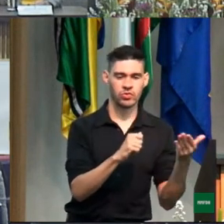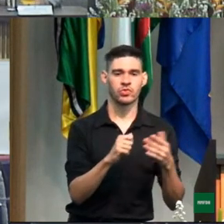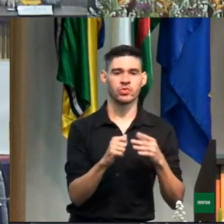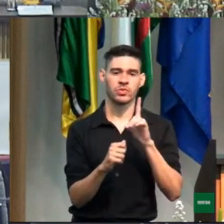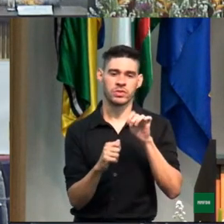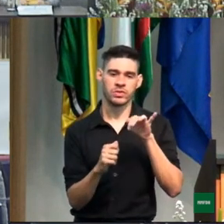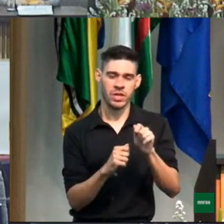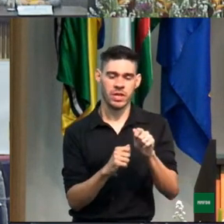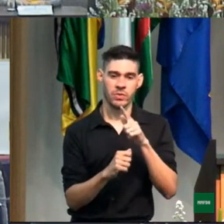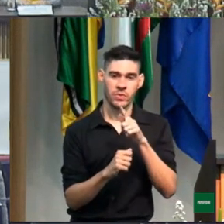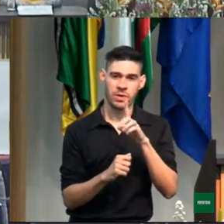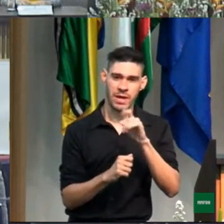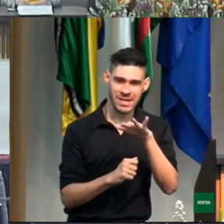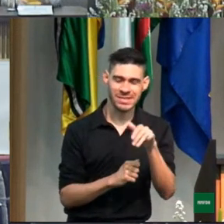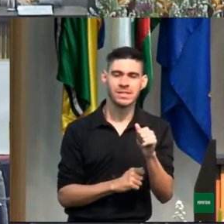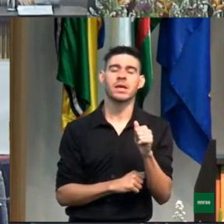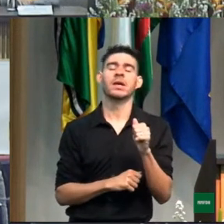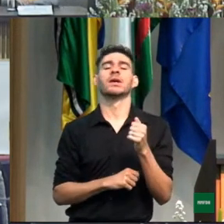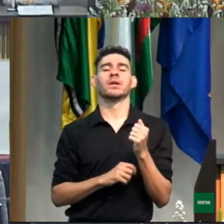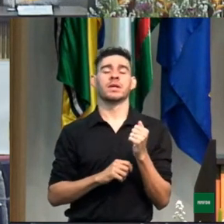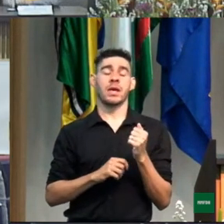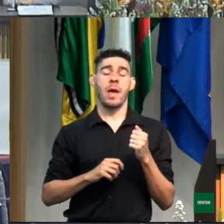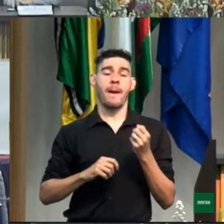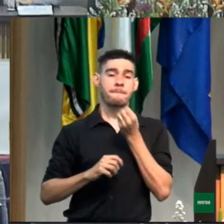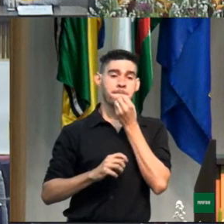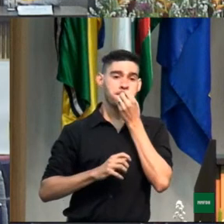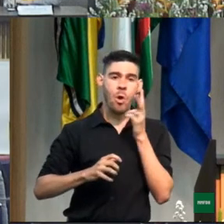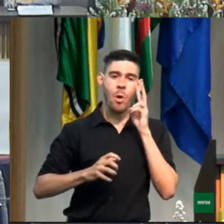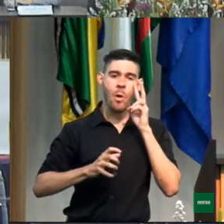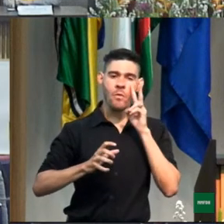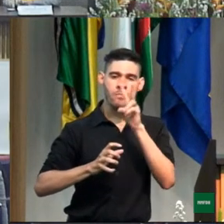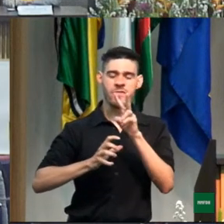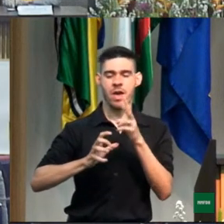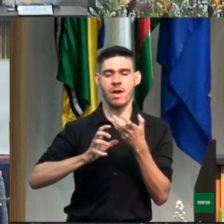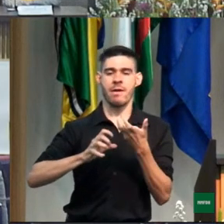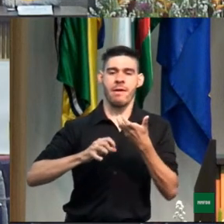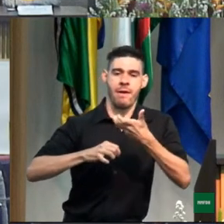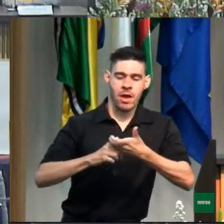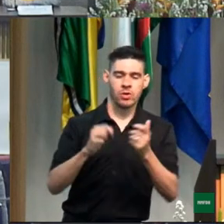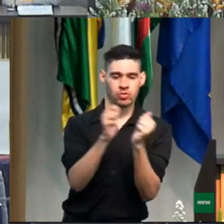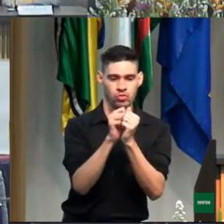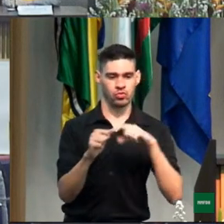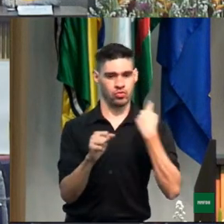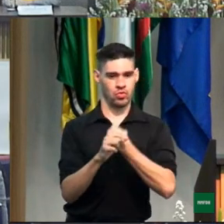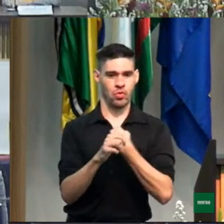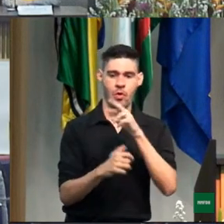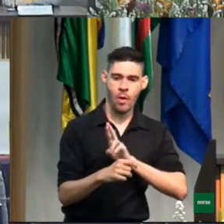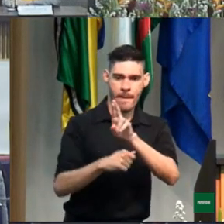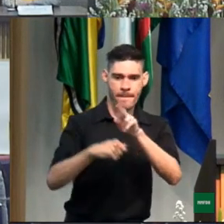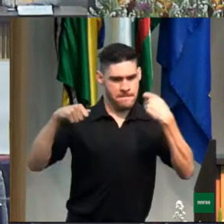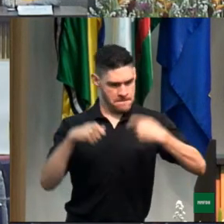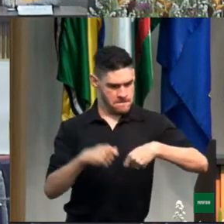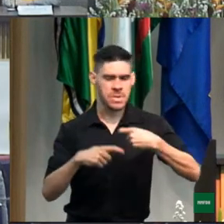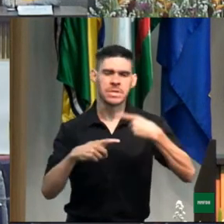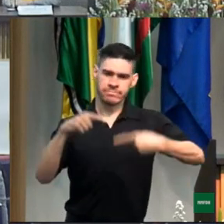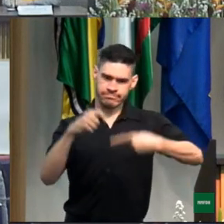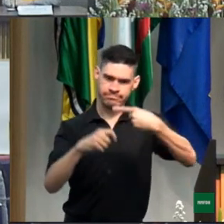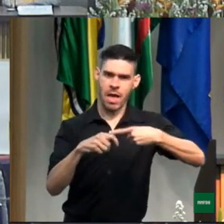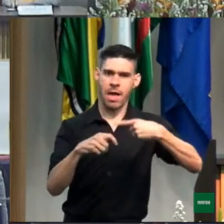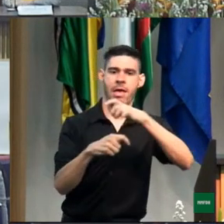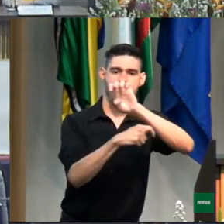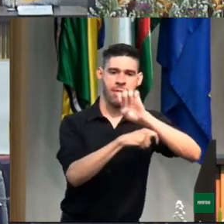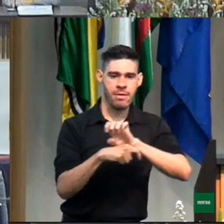bom ver o Congresso aqui conosco, aqui representado, até porque precisamos de políticas de Estado, políticas